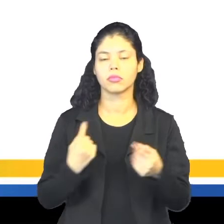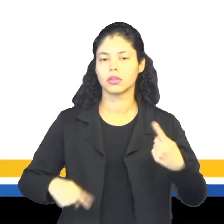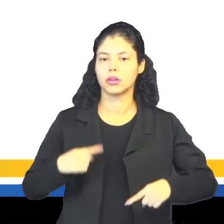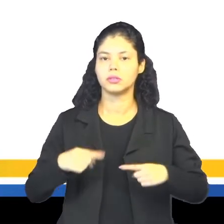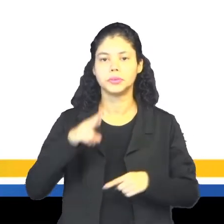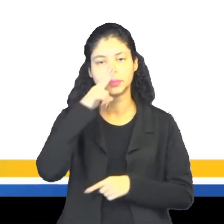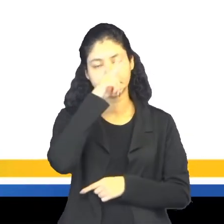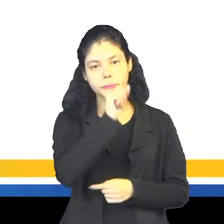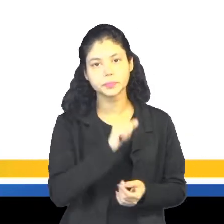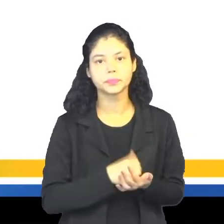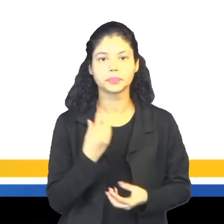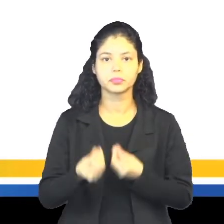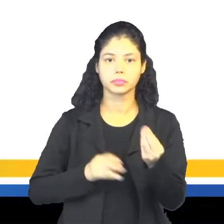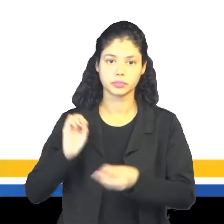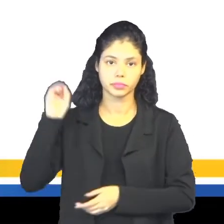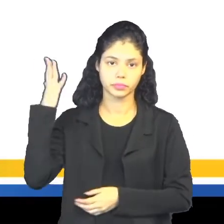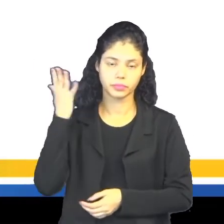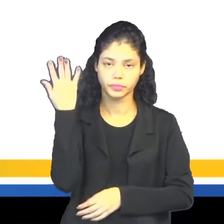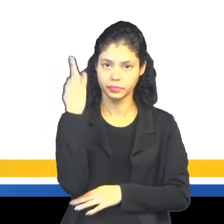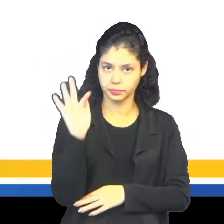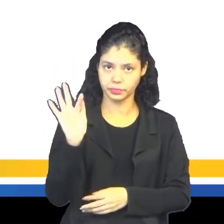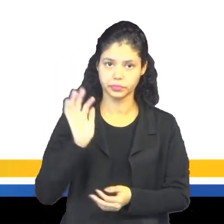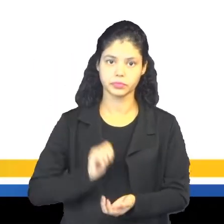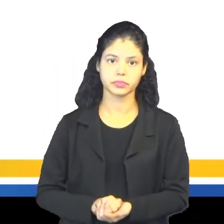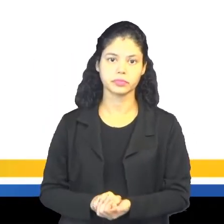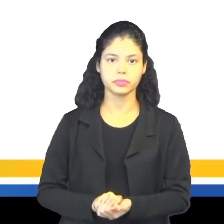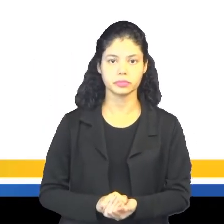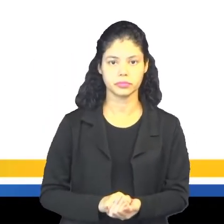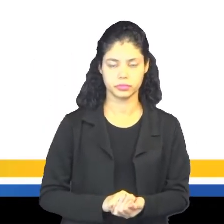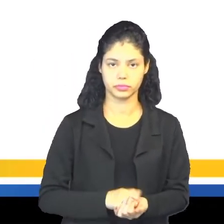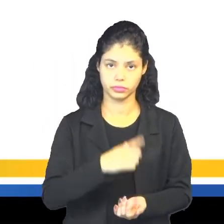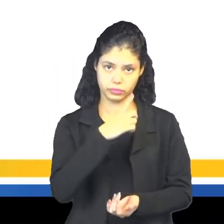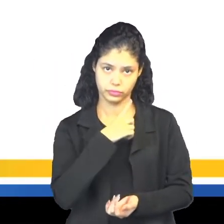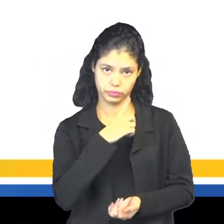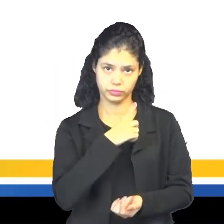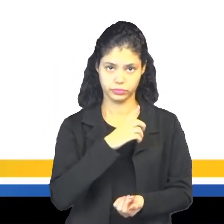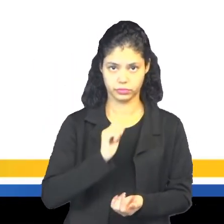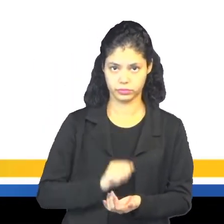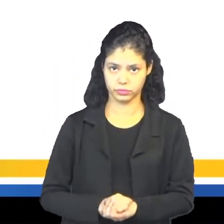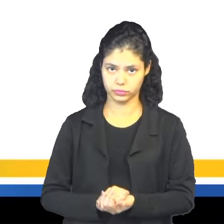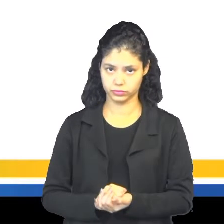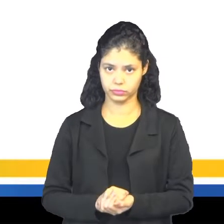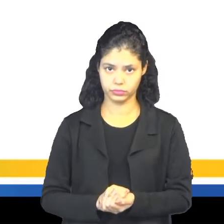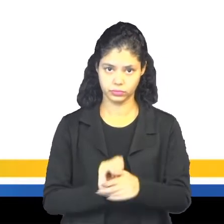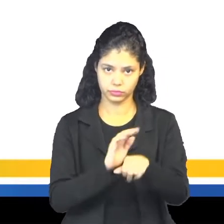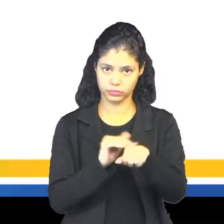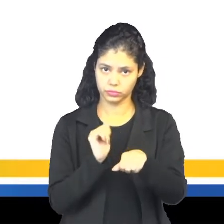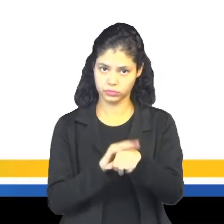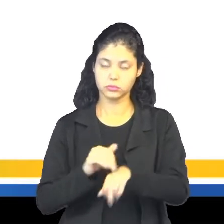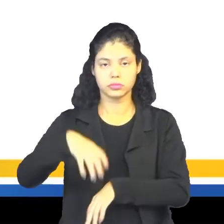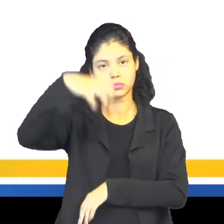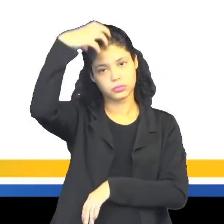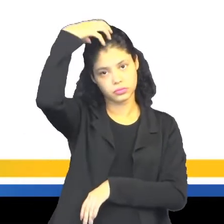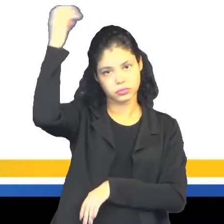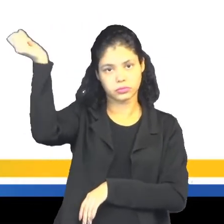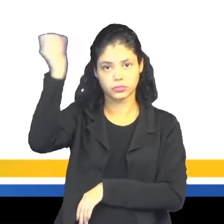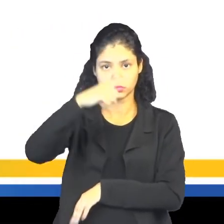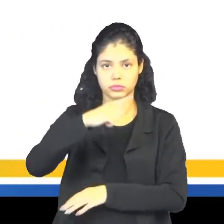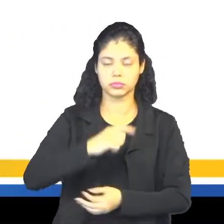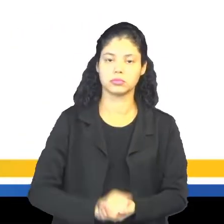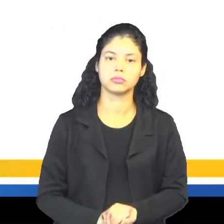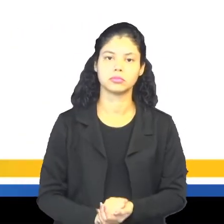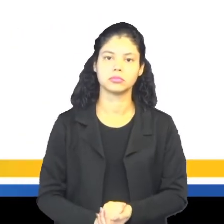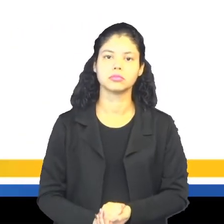né, como é o caso da França. A gente tem esse chamado Rei Sol, né, que é o